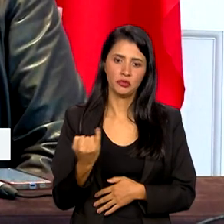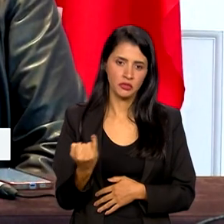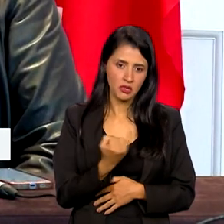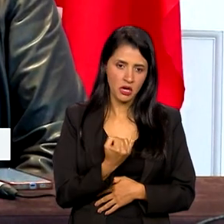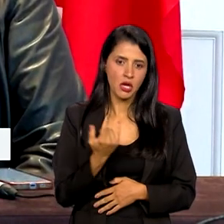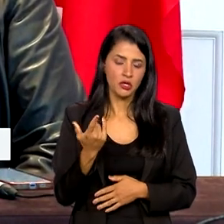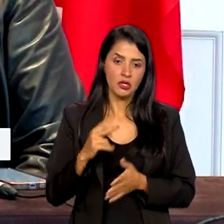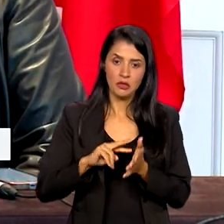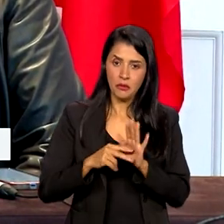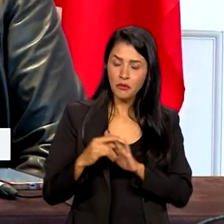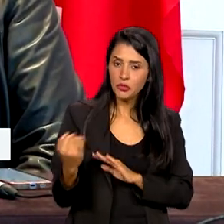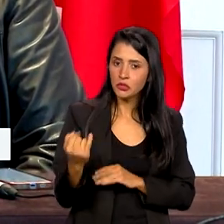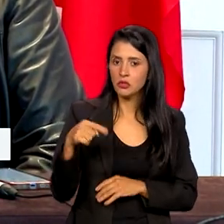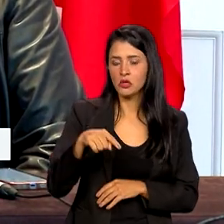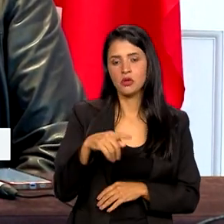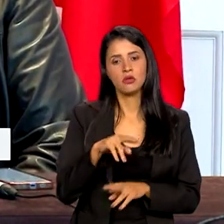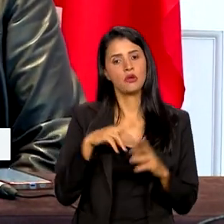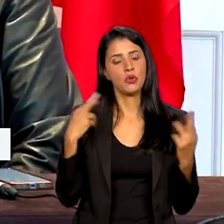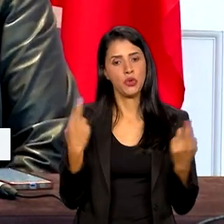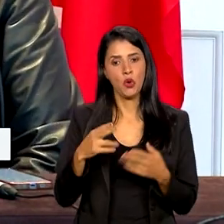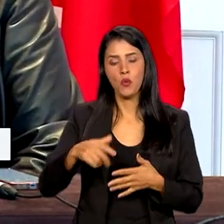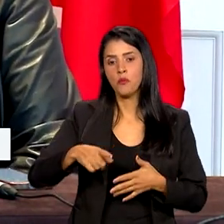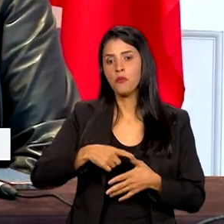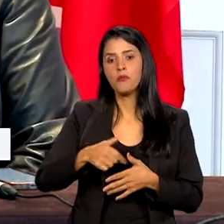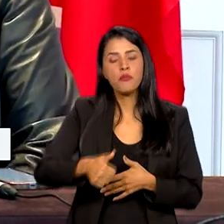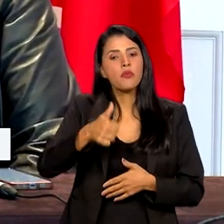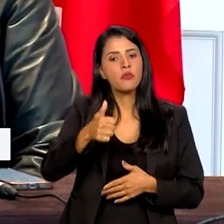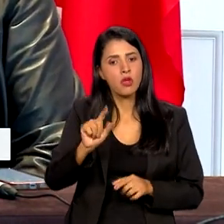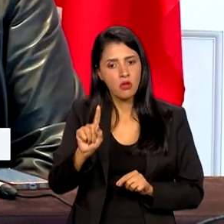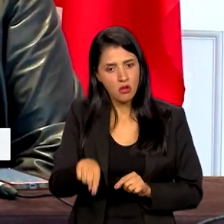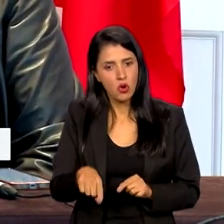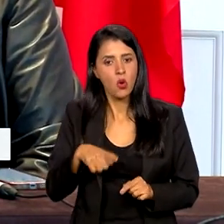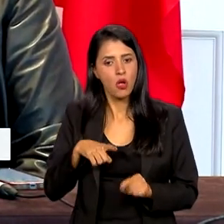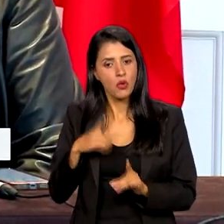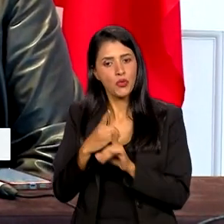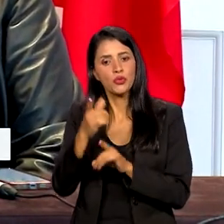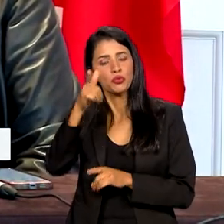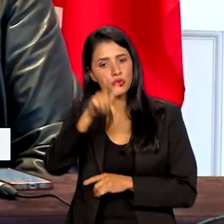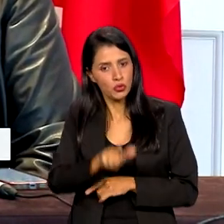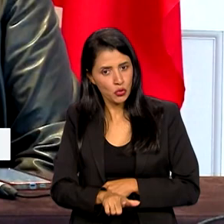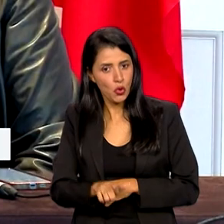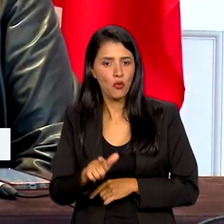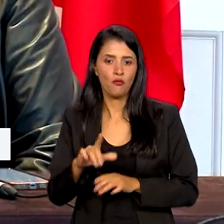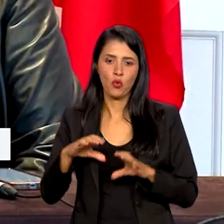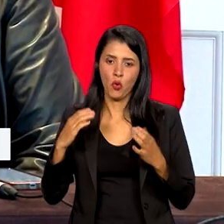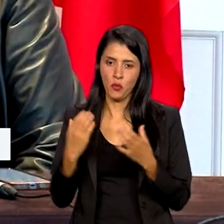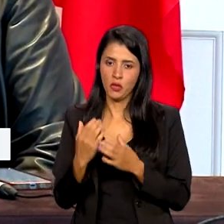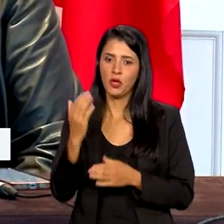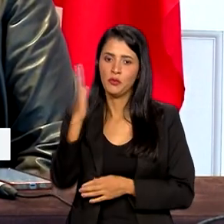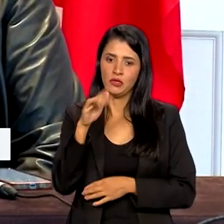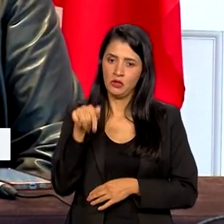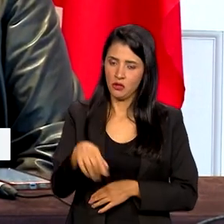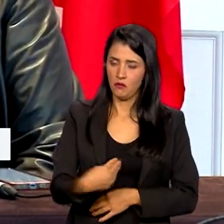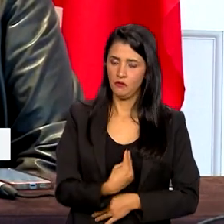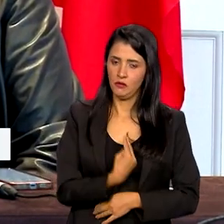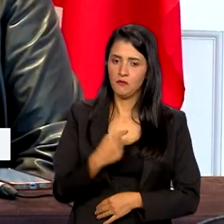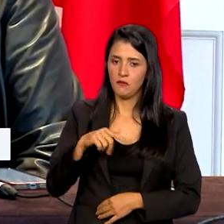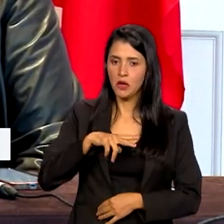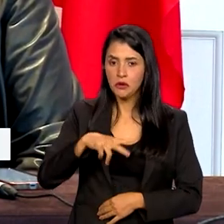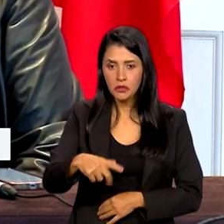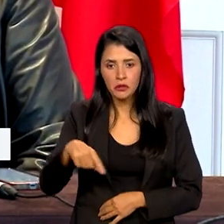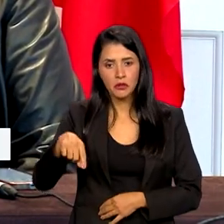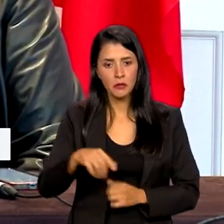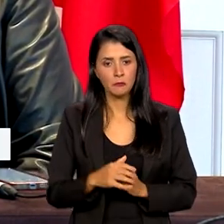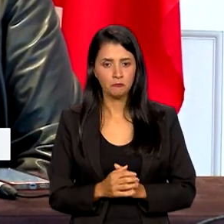o significado dessa reunião. O primeiro deles é justamente esse reencontro com a comunidade brasileira que tanto